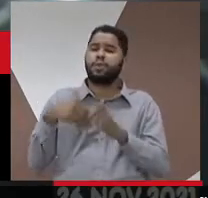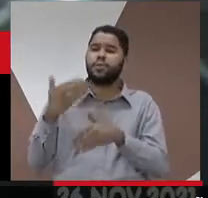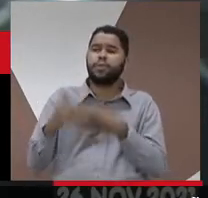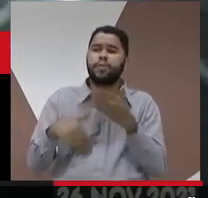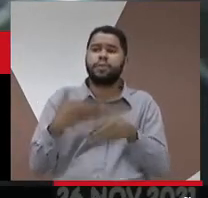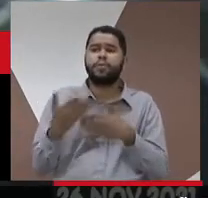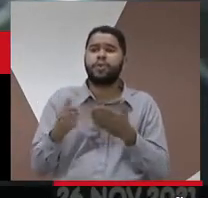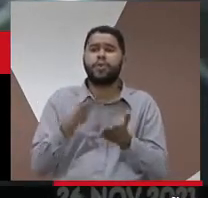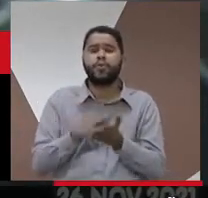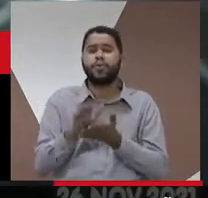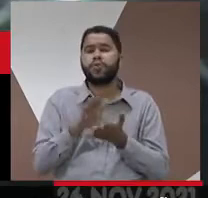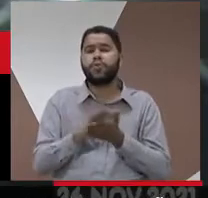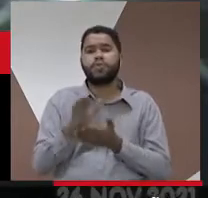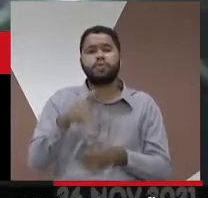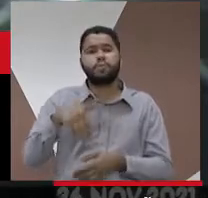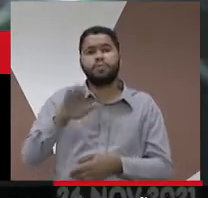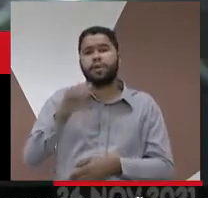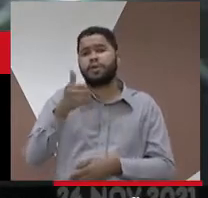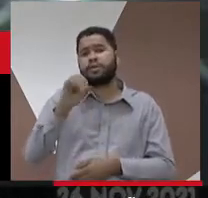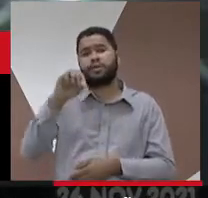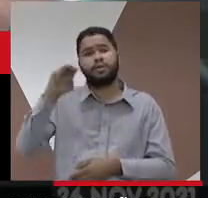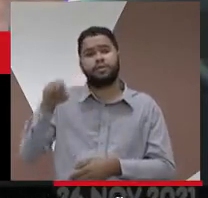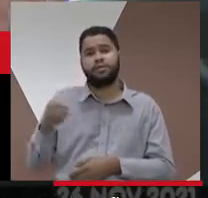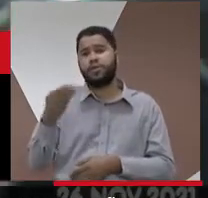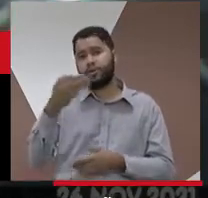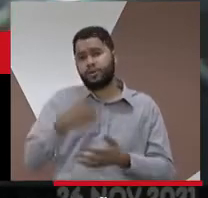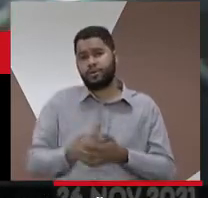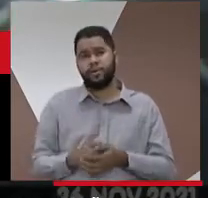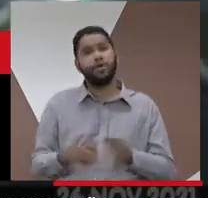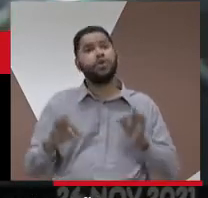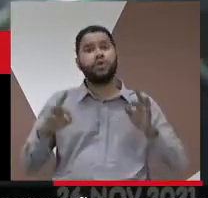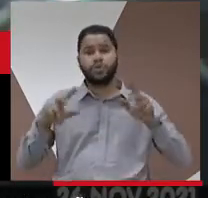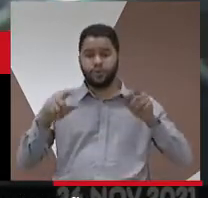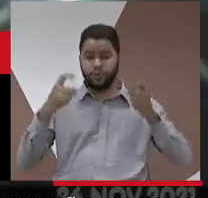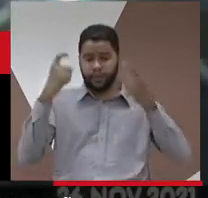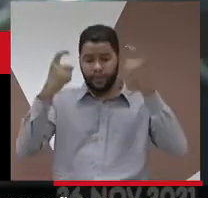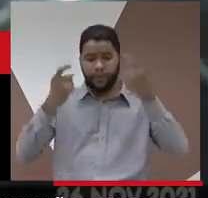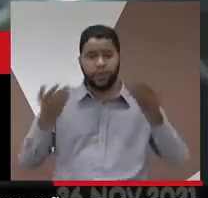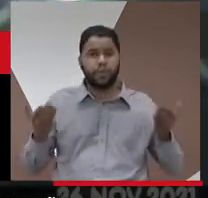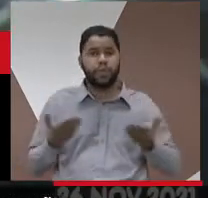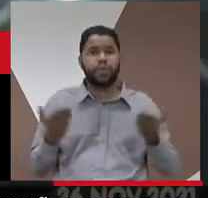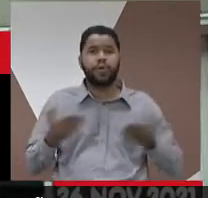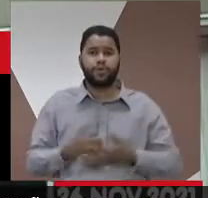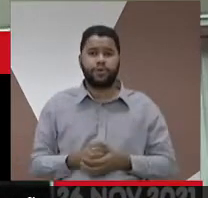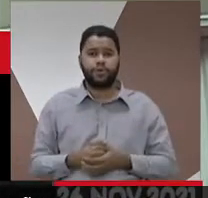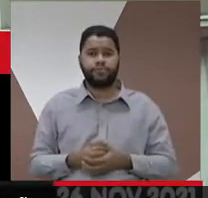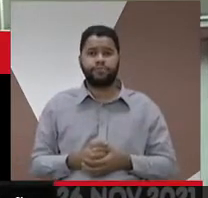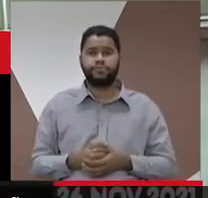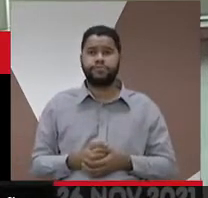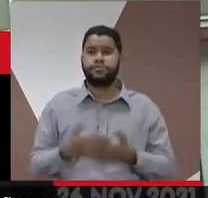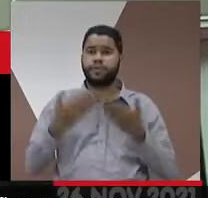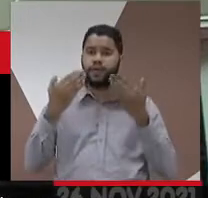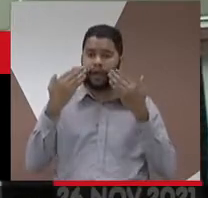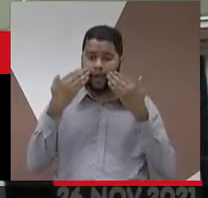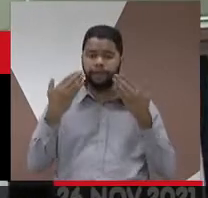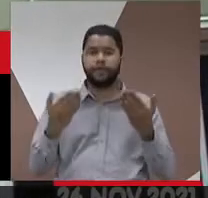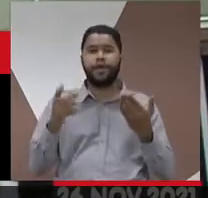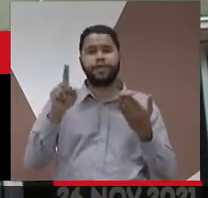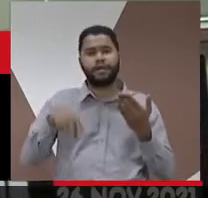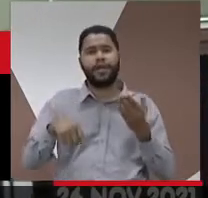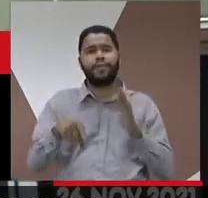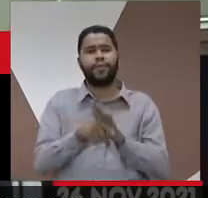custeio que pode gastar mais 10 milhões. Então, tudo é preocupante hoje, a gente que está à frente de um município igual